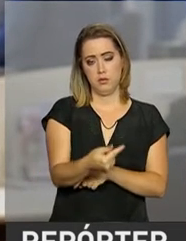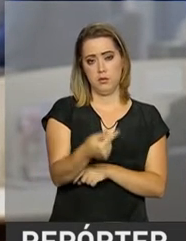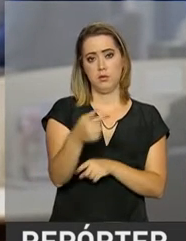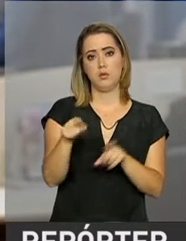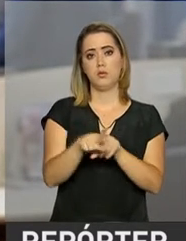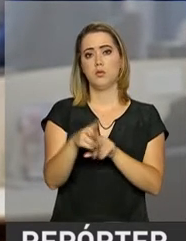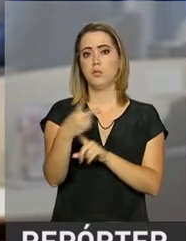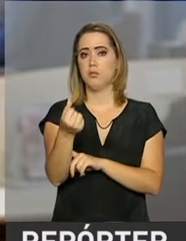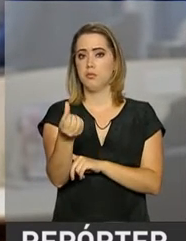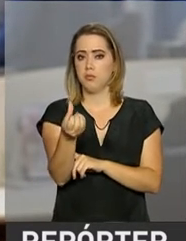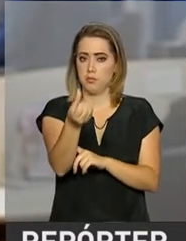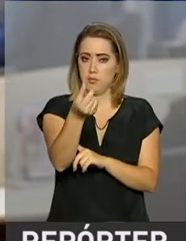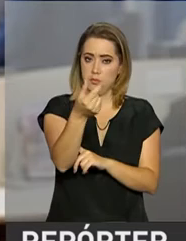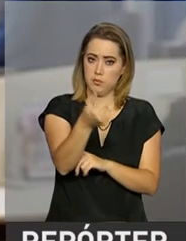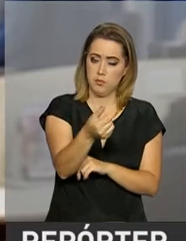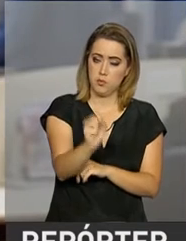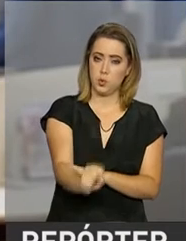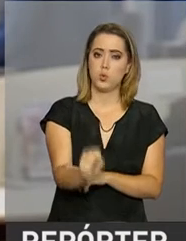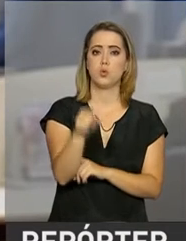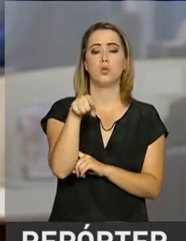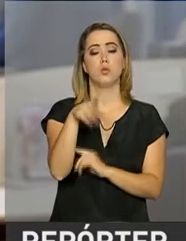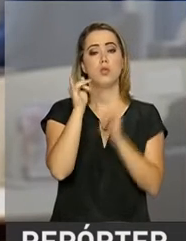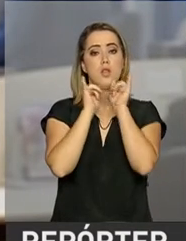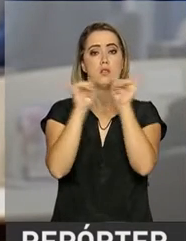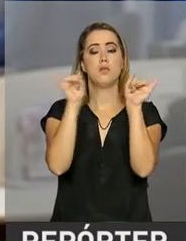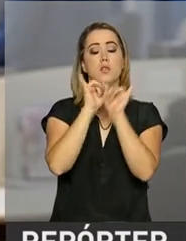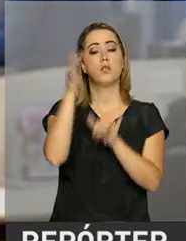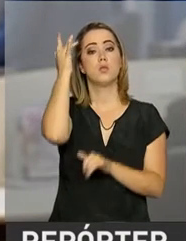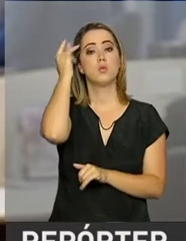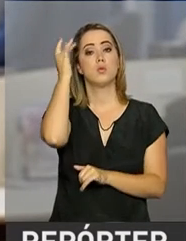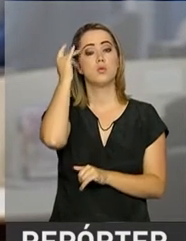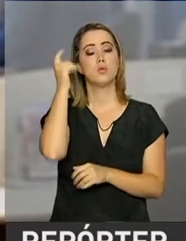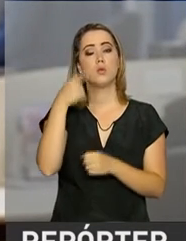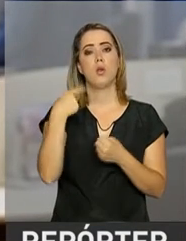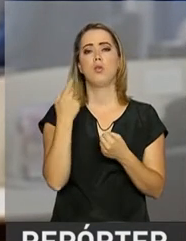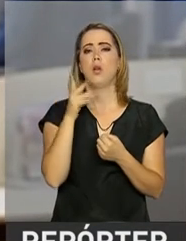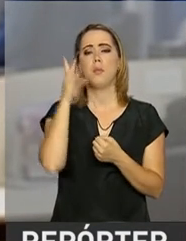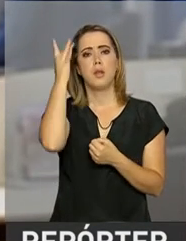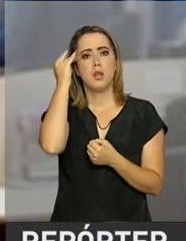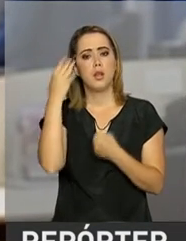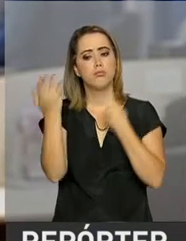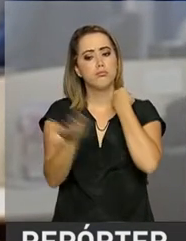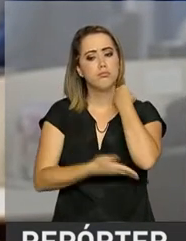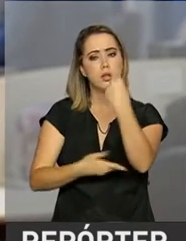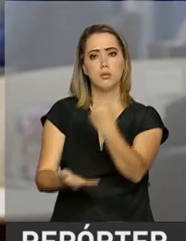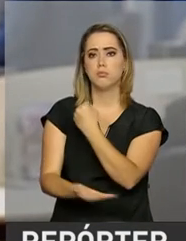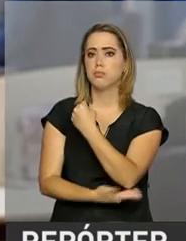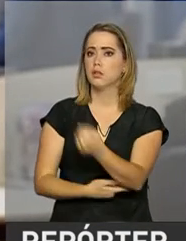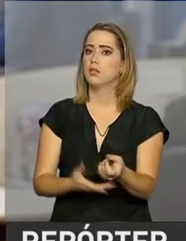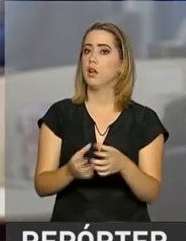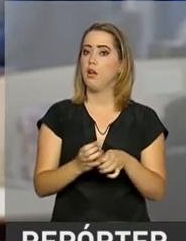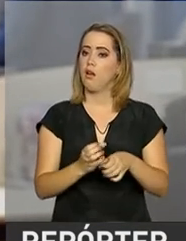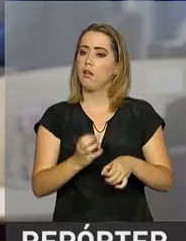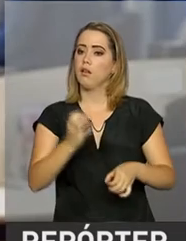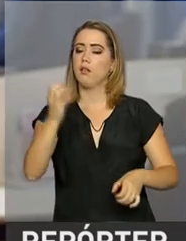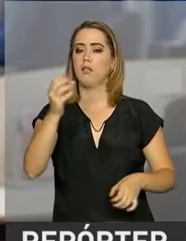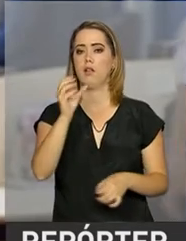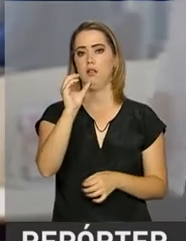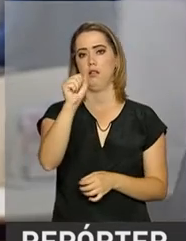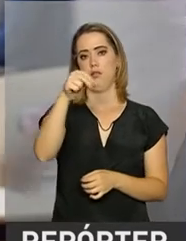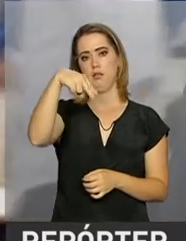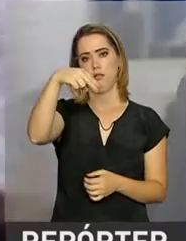no centro de pesquisa de cana na unidade de ribeirão preto do instituto agronômico de campinas no interior de são paulo goiás e